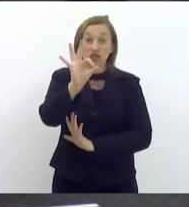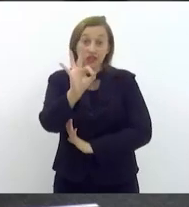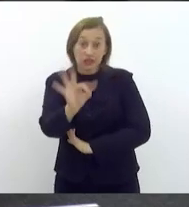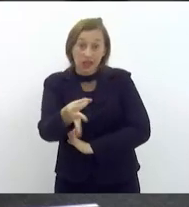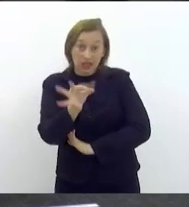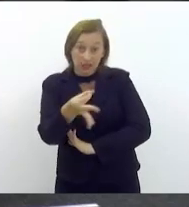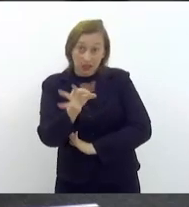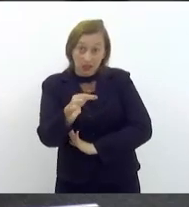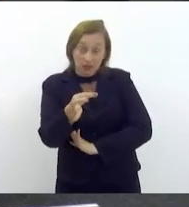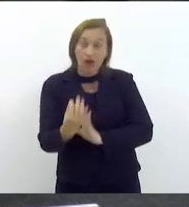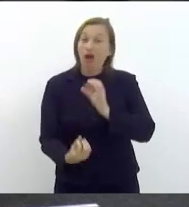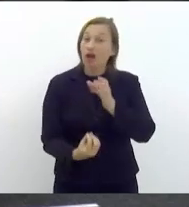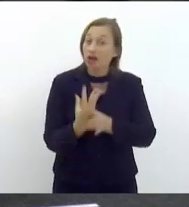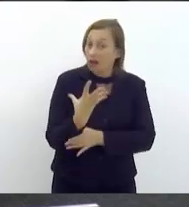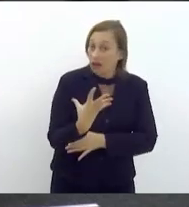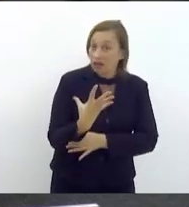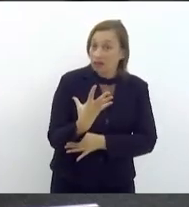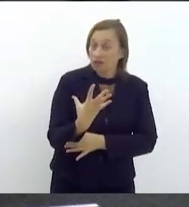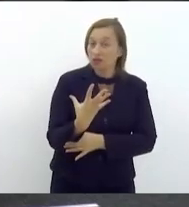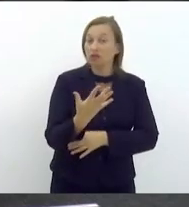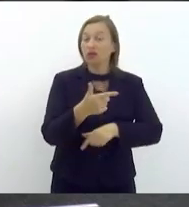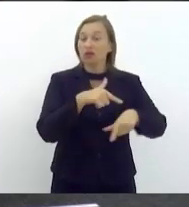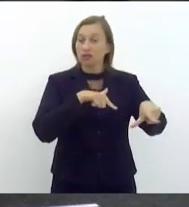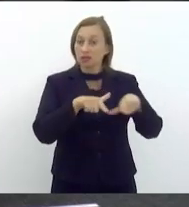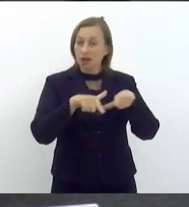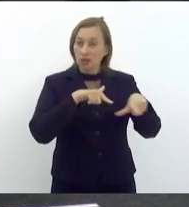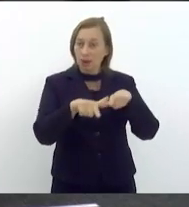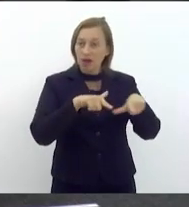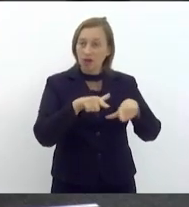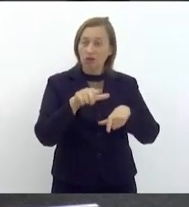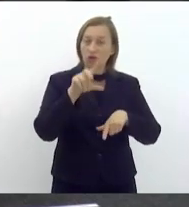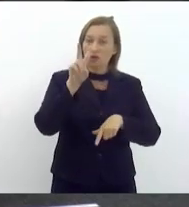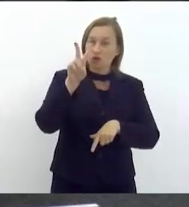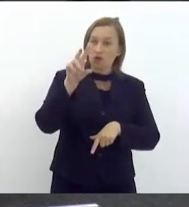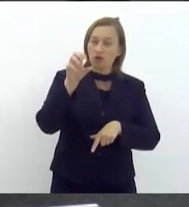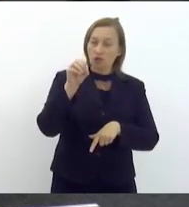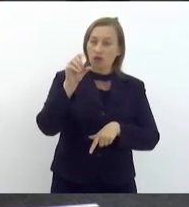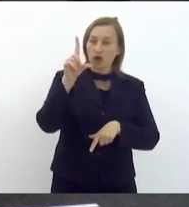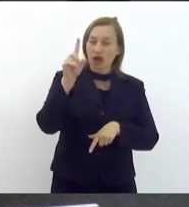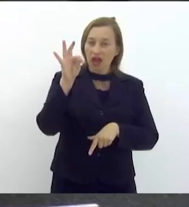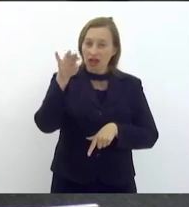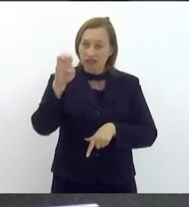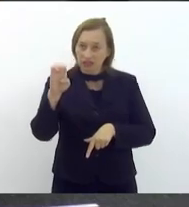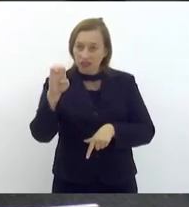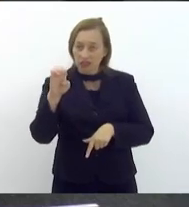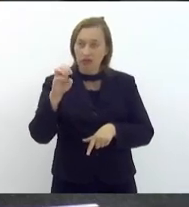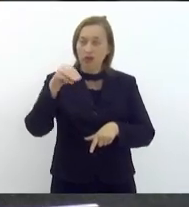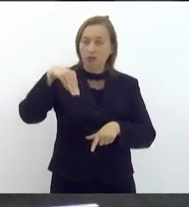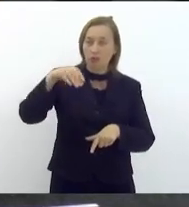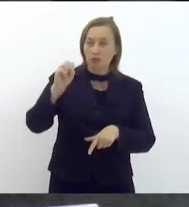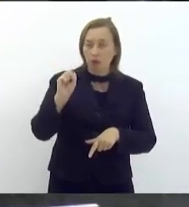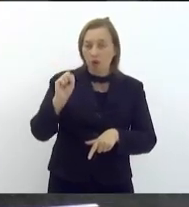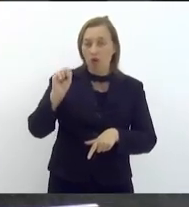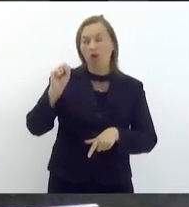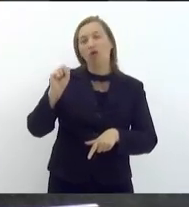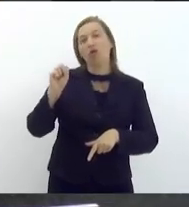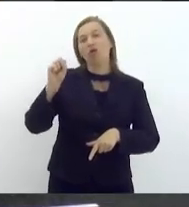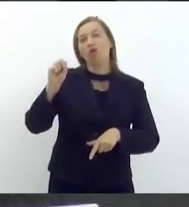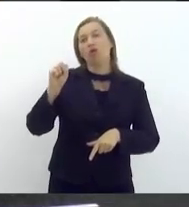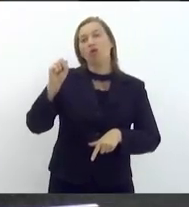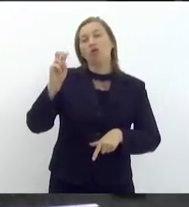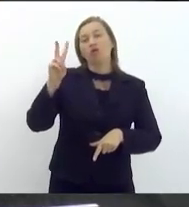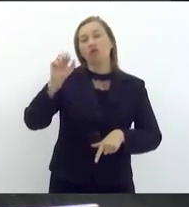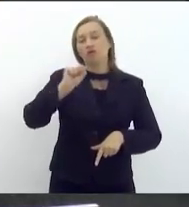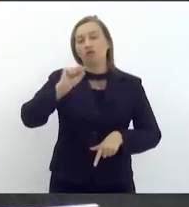a criação desse serviço volante móvel junto à Secretaria Estadual de Desenvolvimento Social e direitos